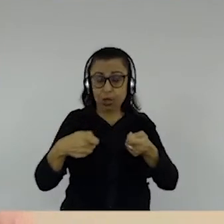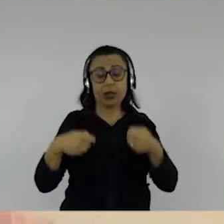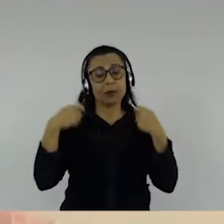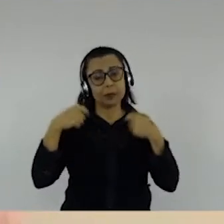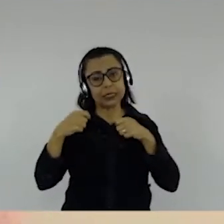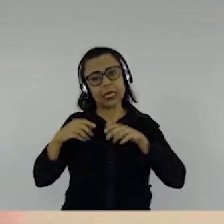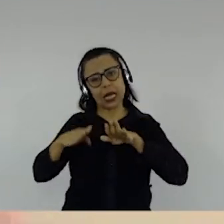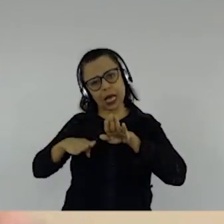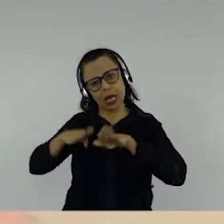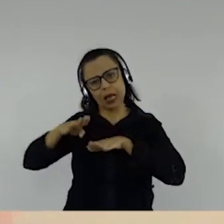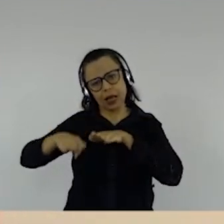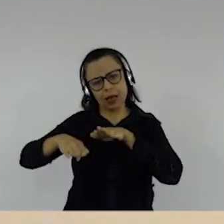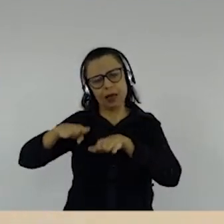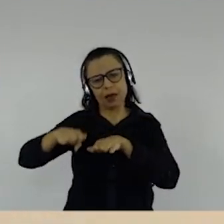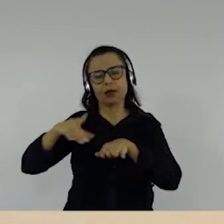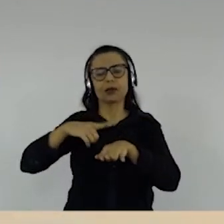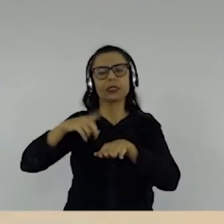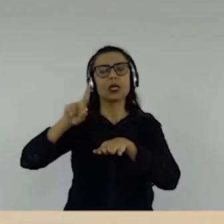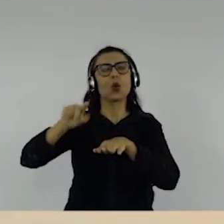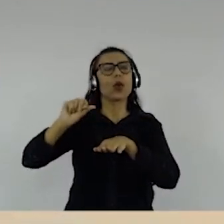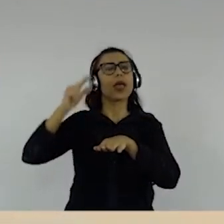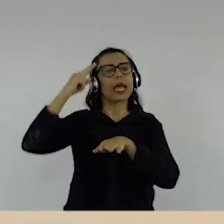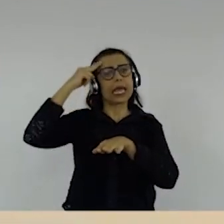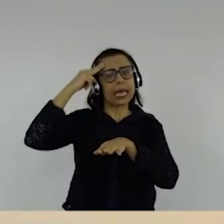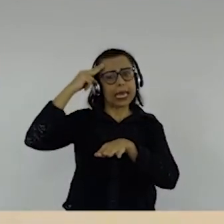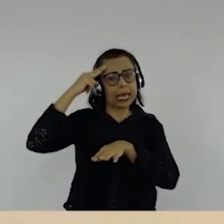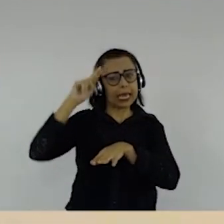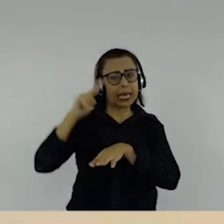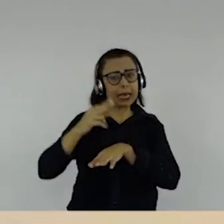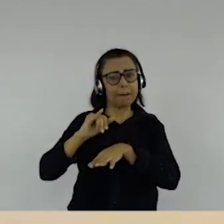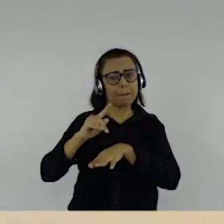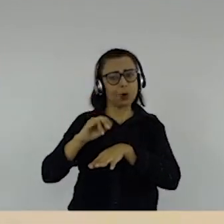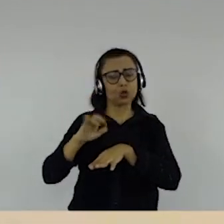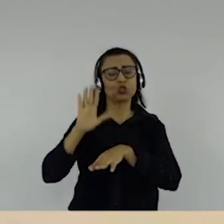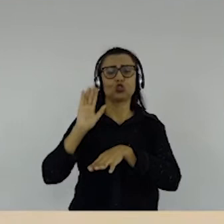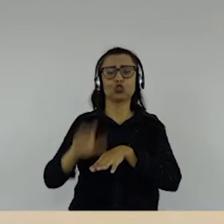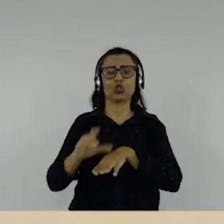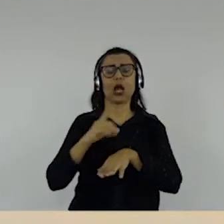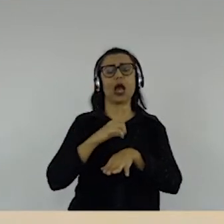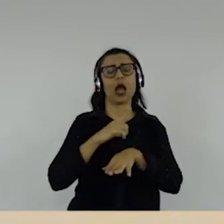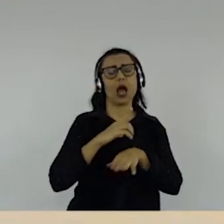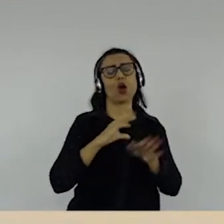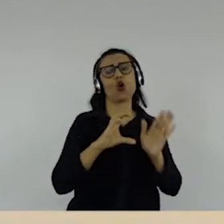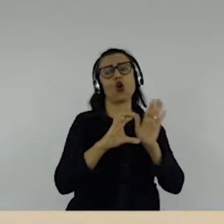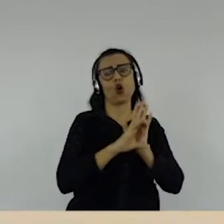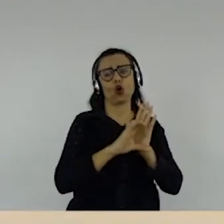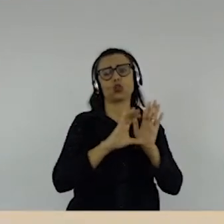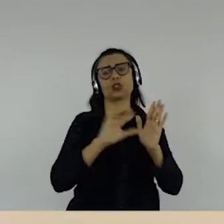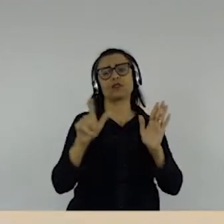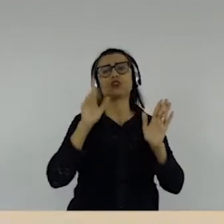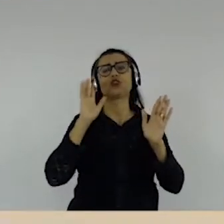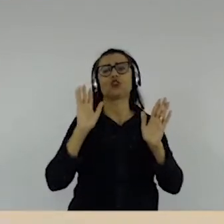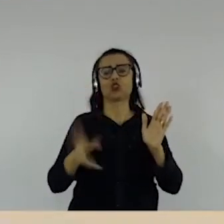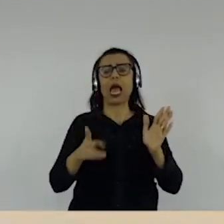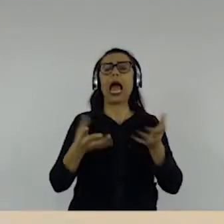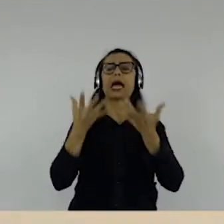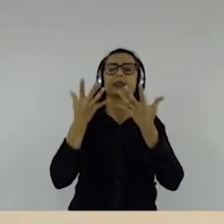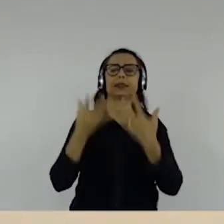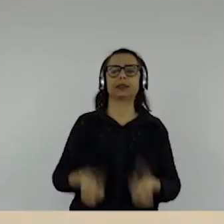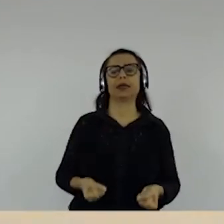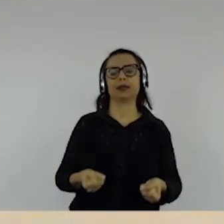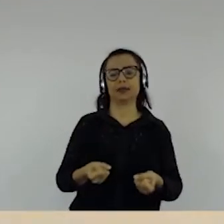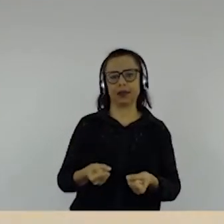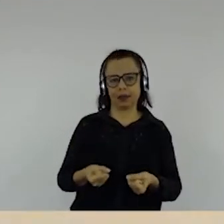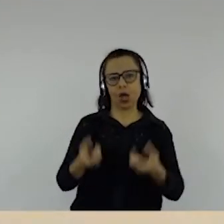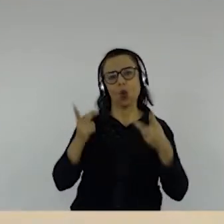sempre a partir daquelas hipóteses em que o próprio Código já admitiria a resolução ou a revisão, ou seja, como o